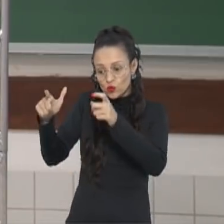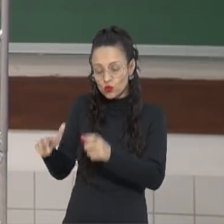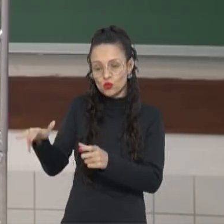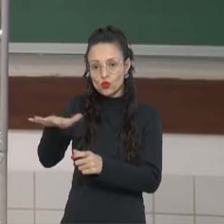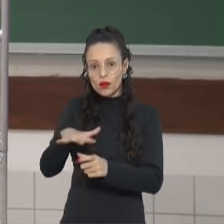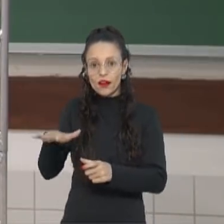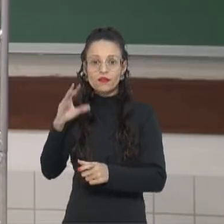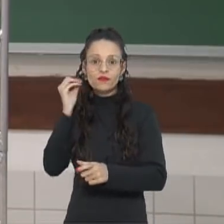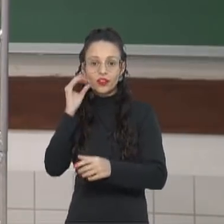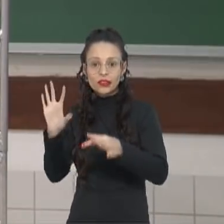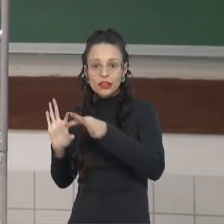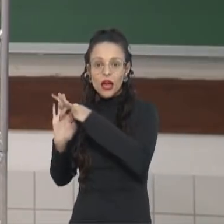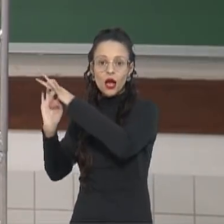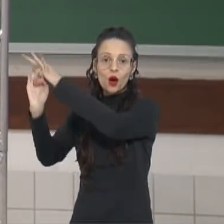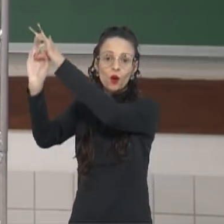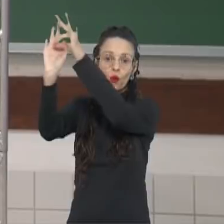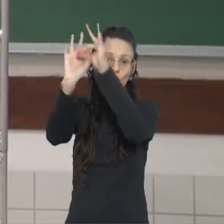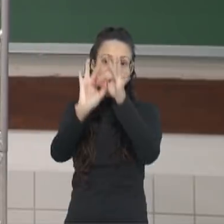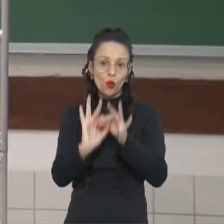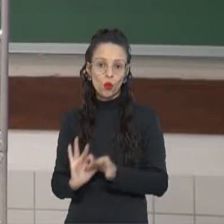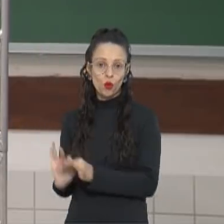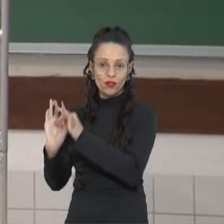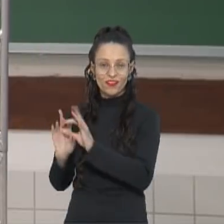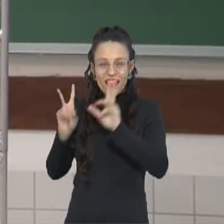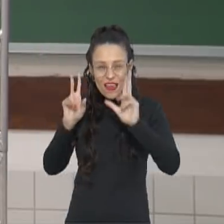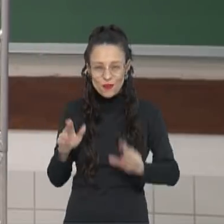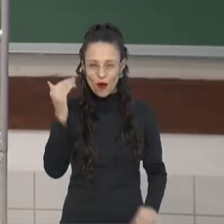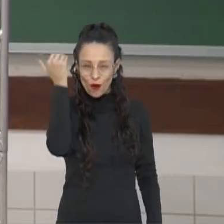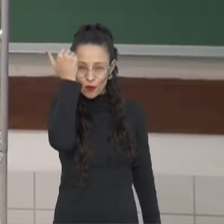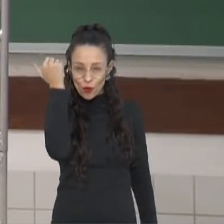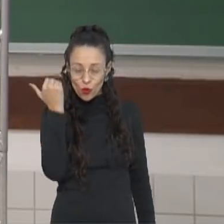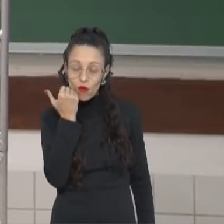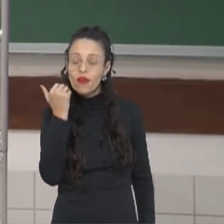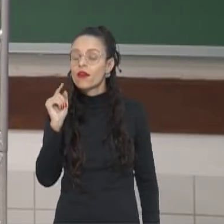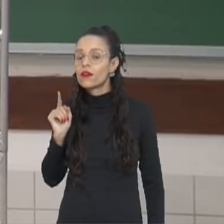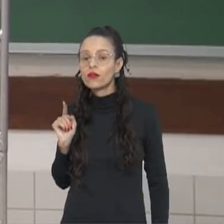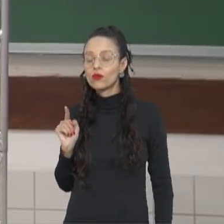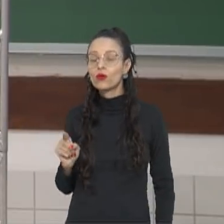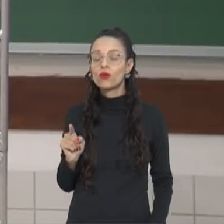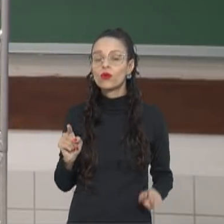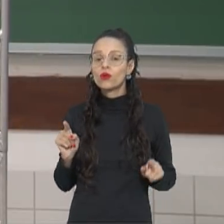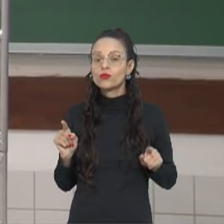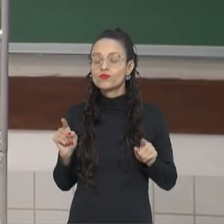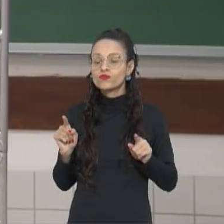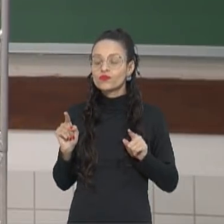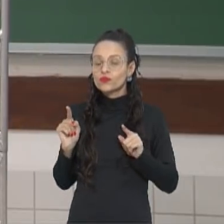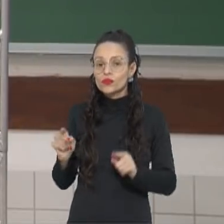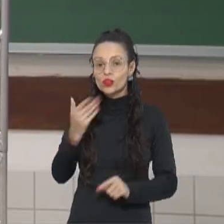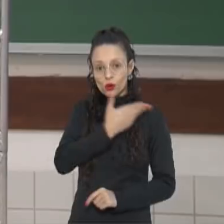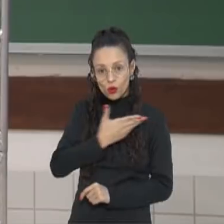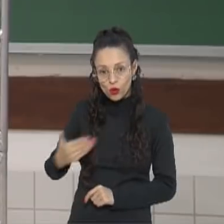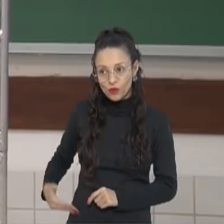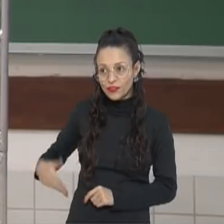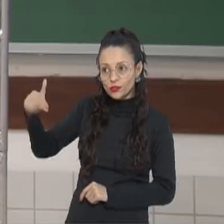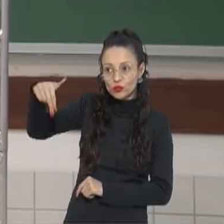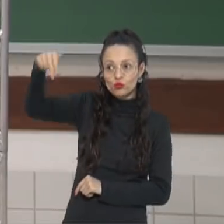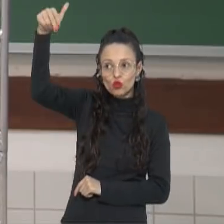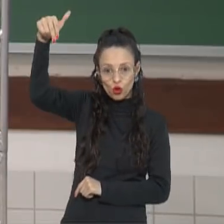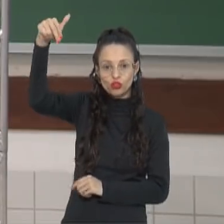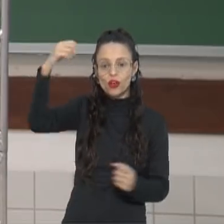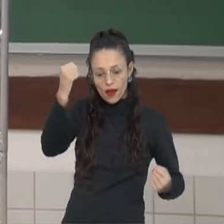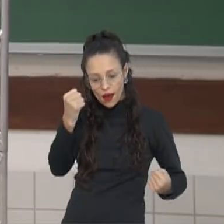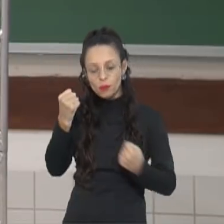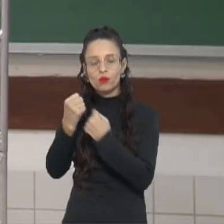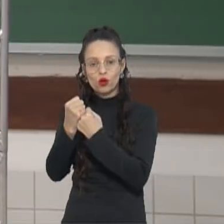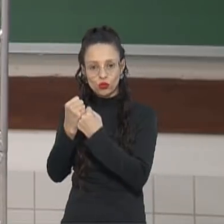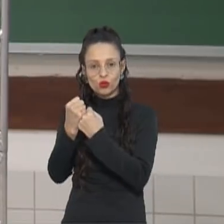de unificar o país todo num só, como foi na Coreia, o governo do Norte